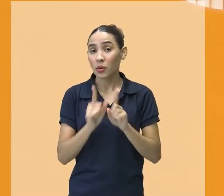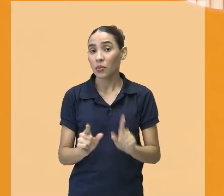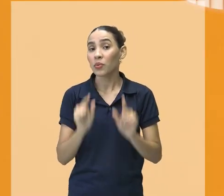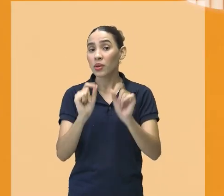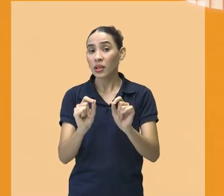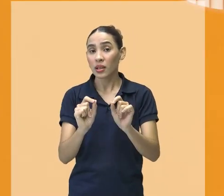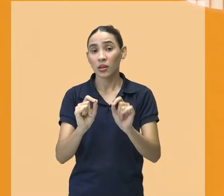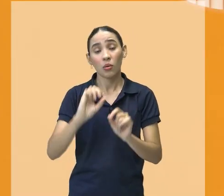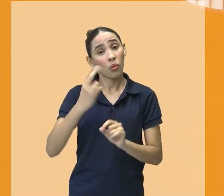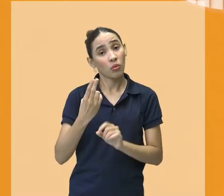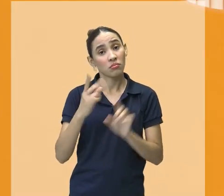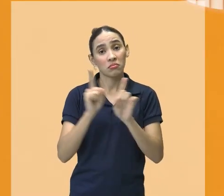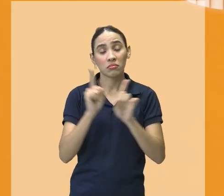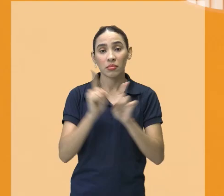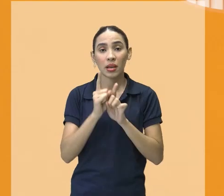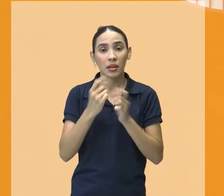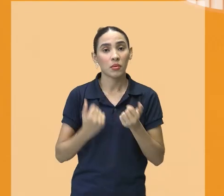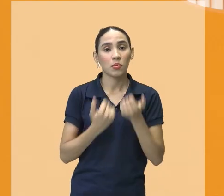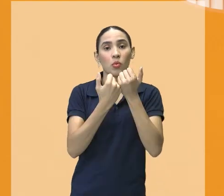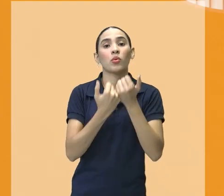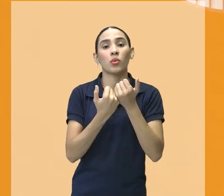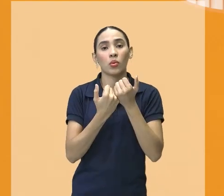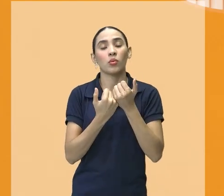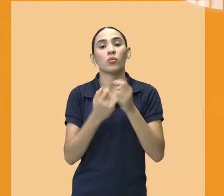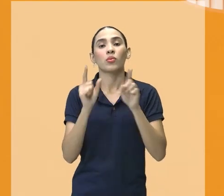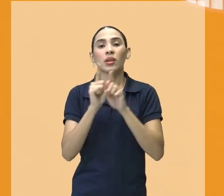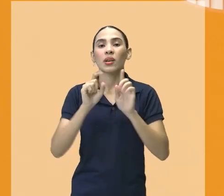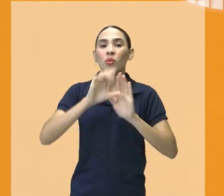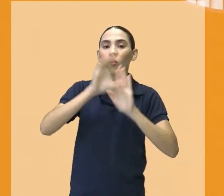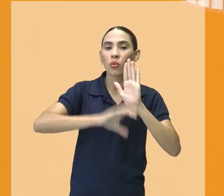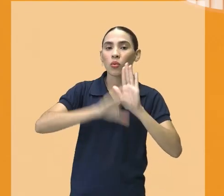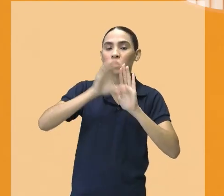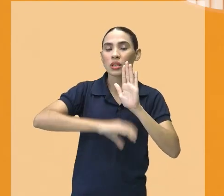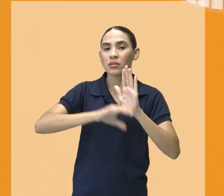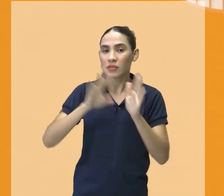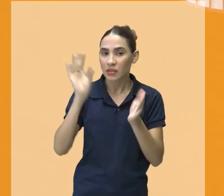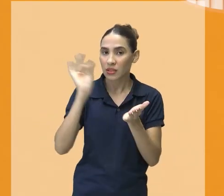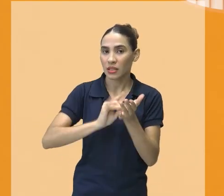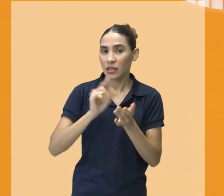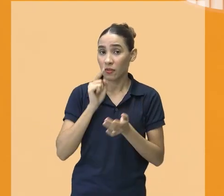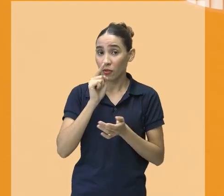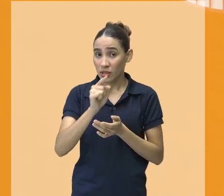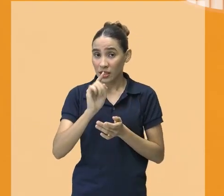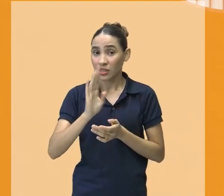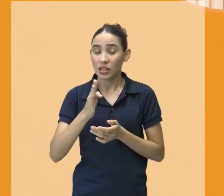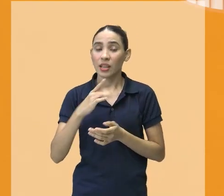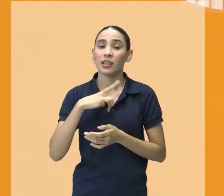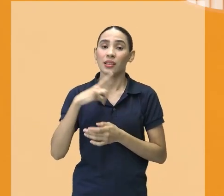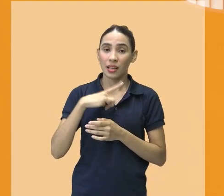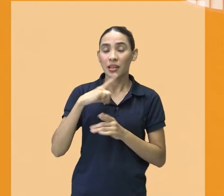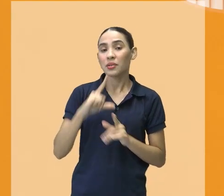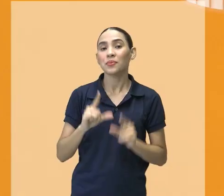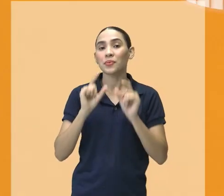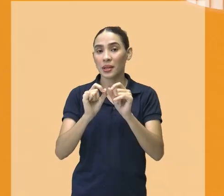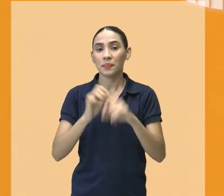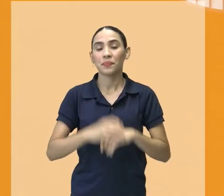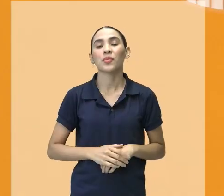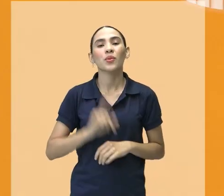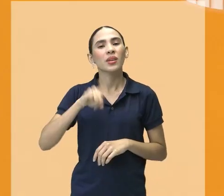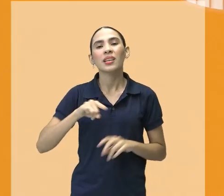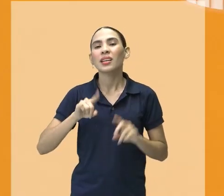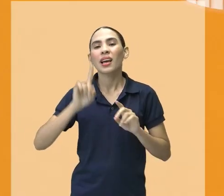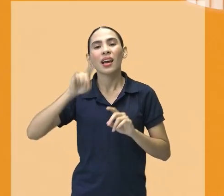iniciar, ou então fortalecer o conceito que certamente vocês já têm acerca do que